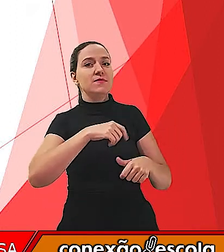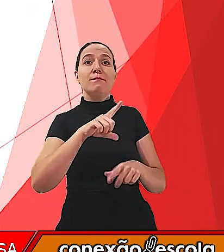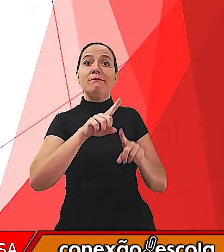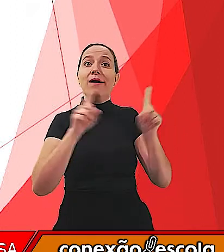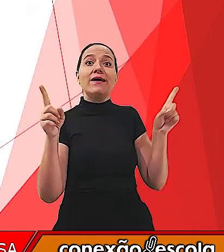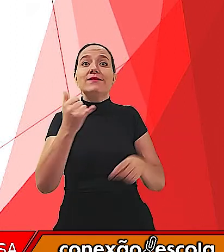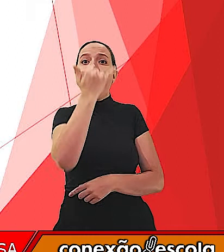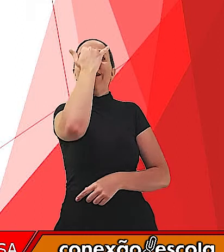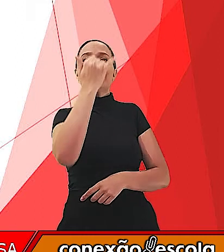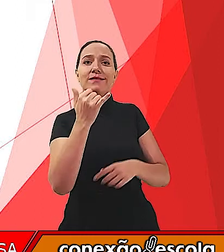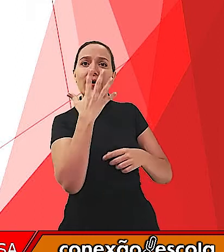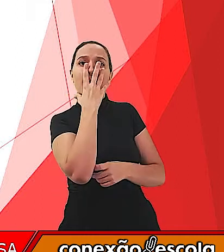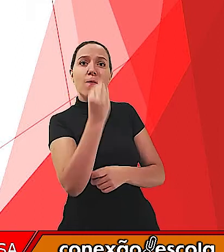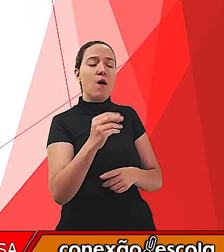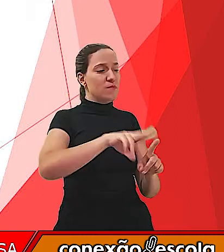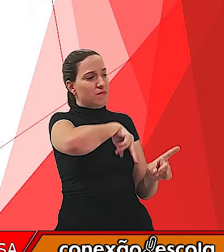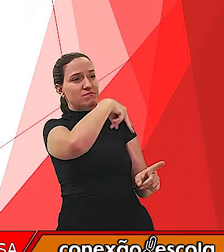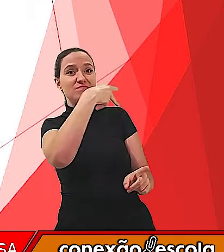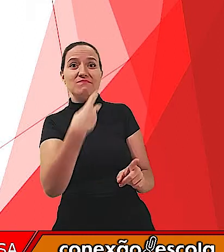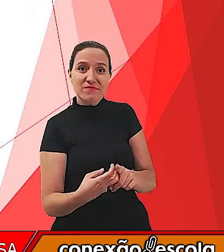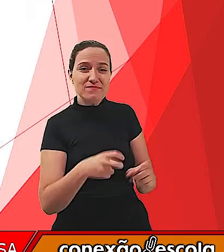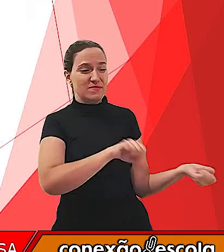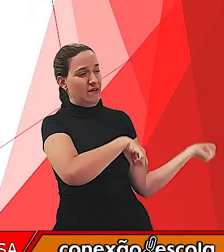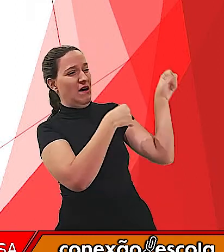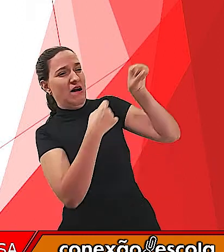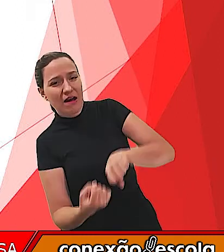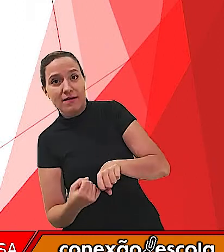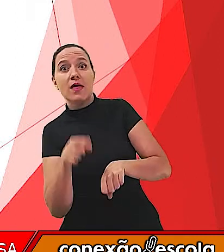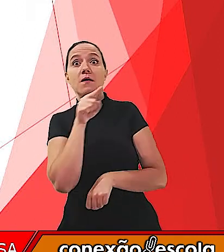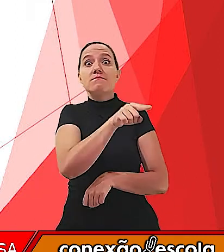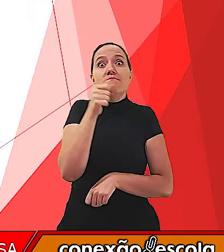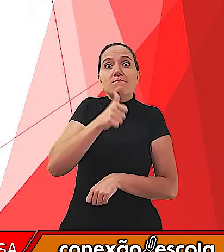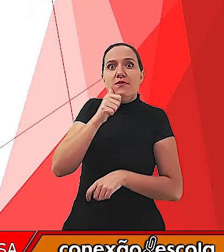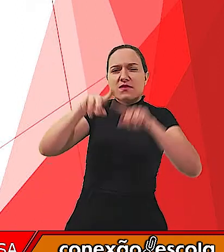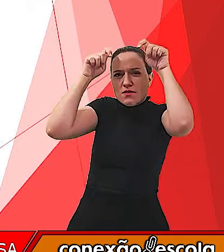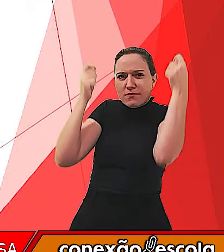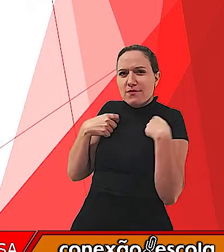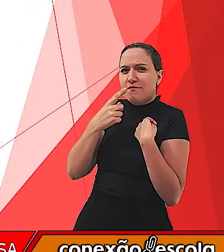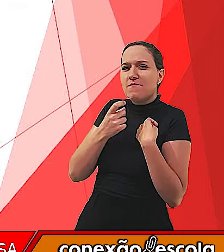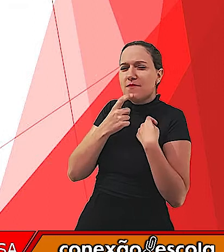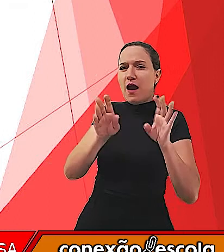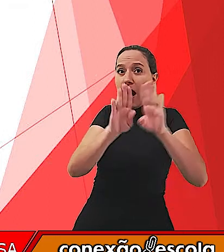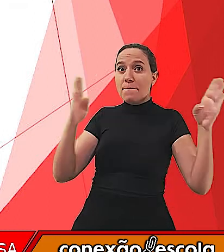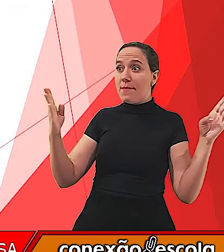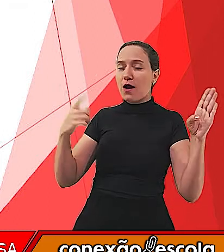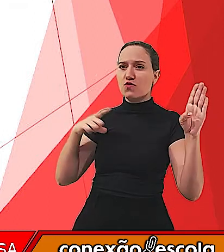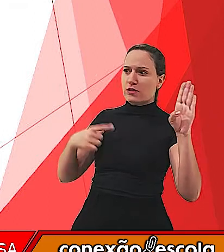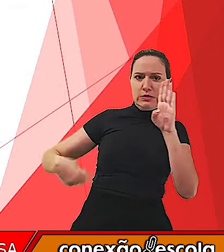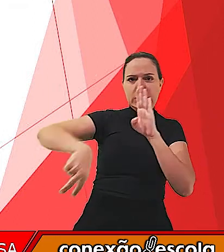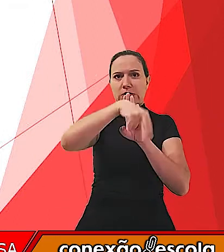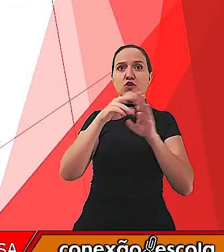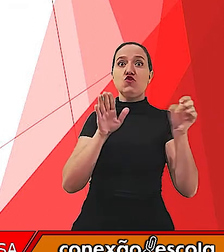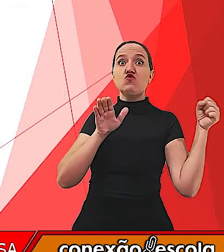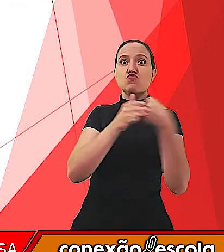chão. Enquanto isso, a menina escondeu dentro de um velho armário. O lobo resolveu dar